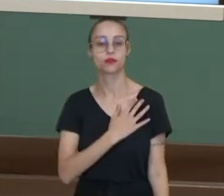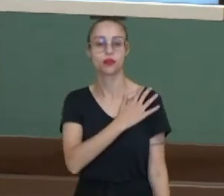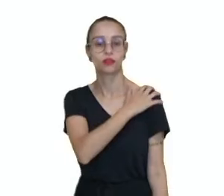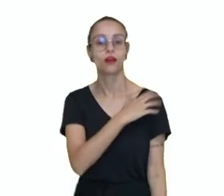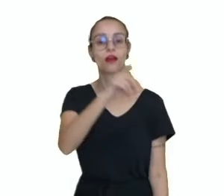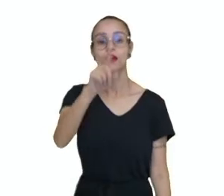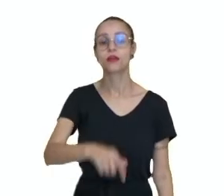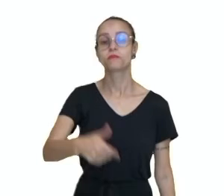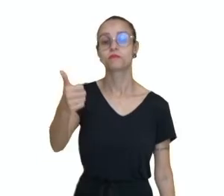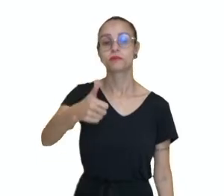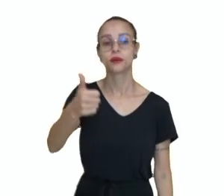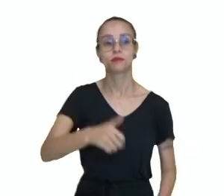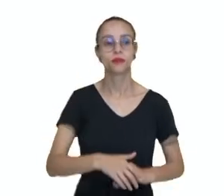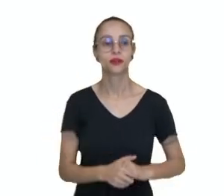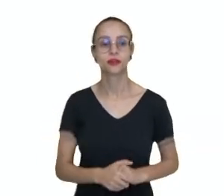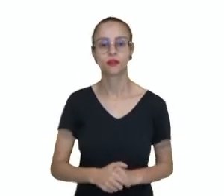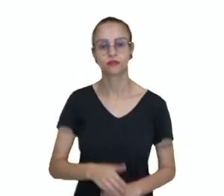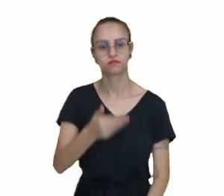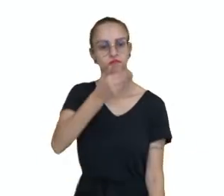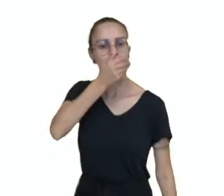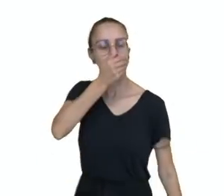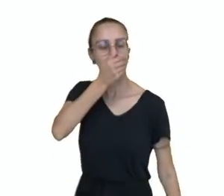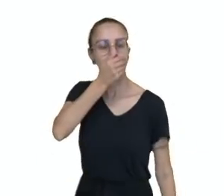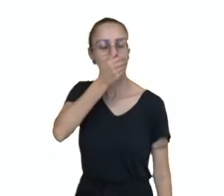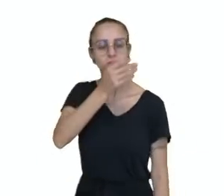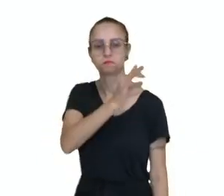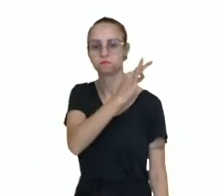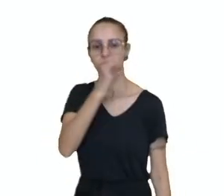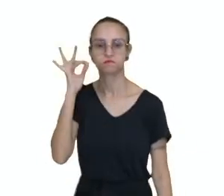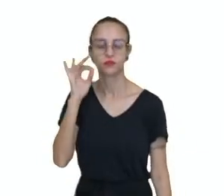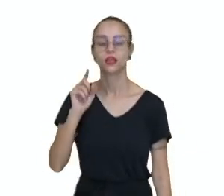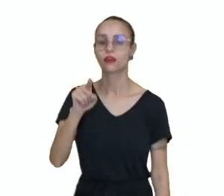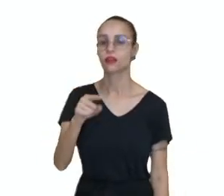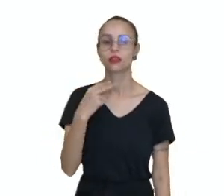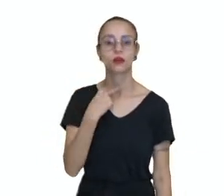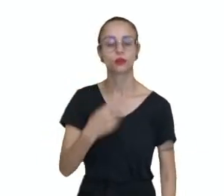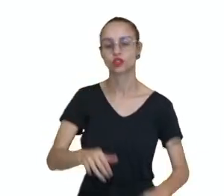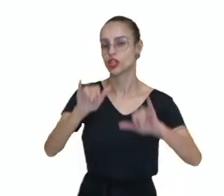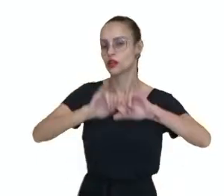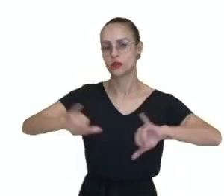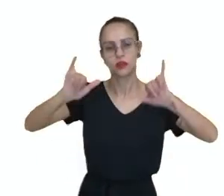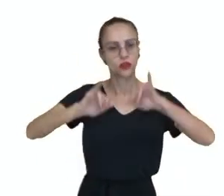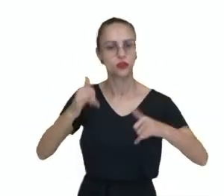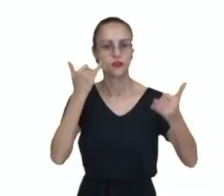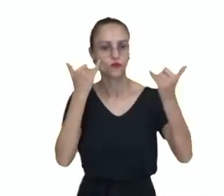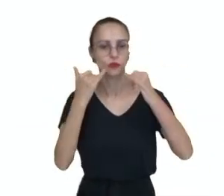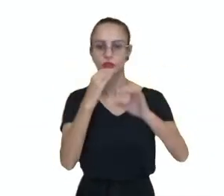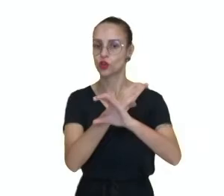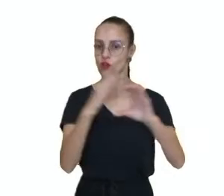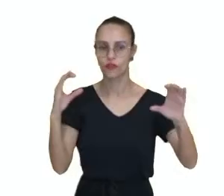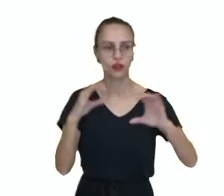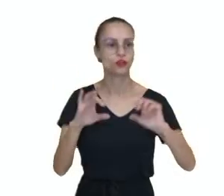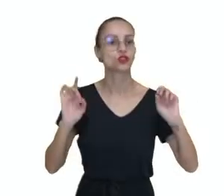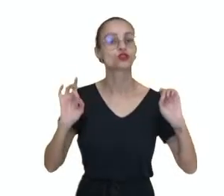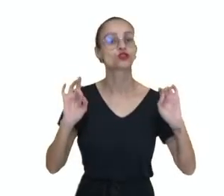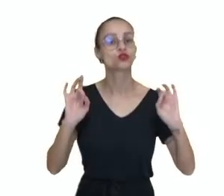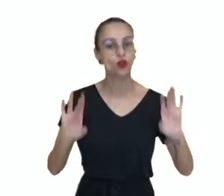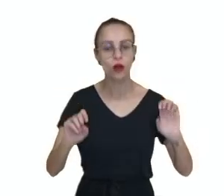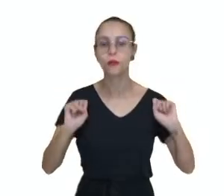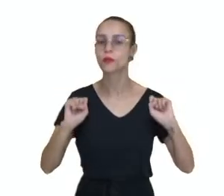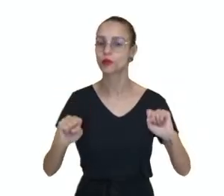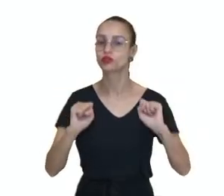é, primeiro, a censura. A censura impedia a divulgação de informações confiáveis. Só poderia ser